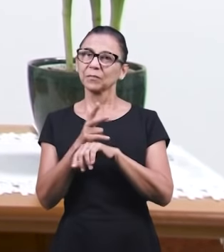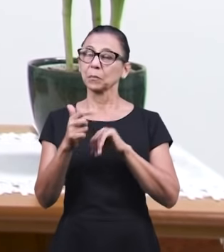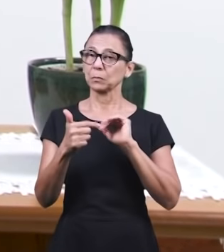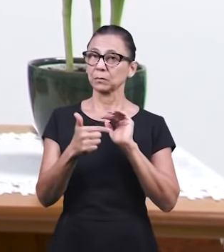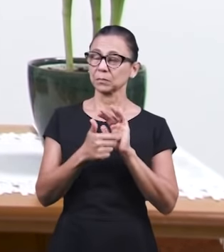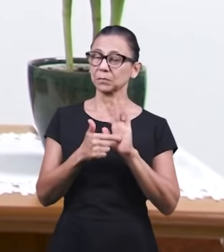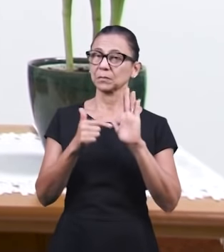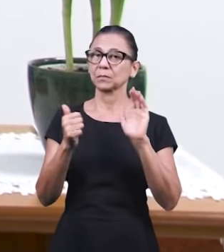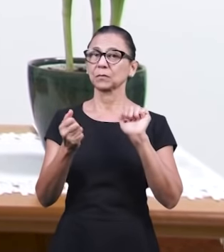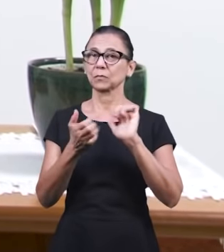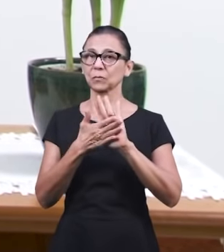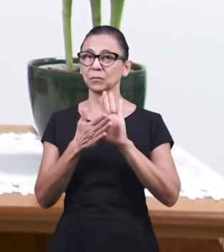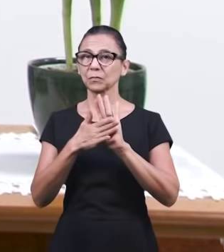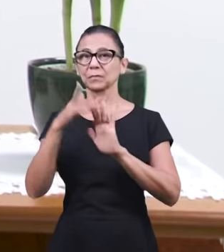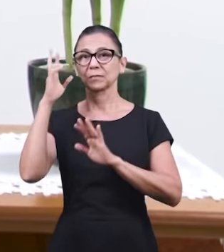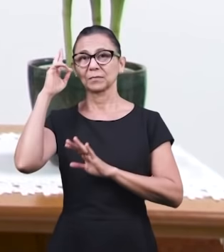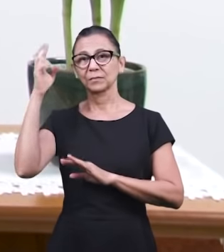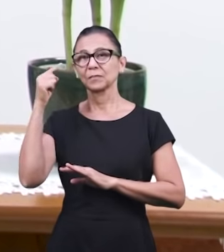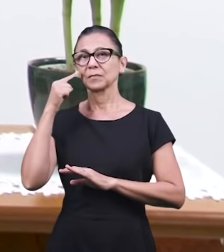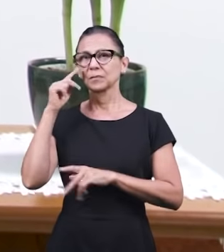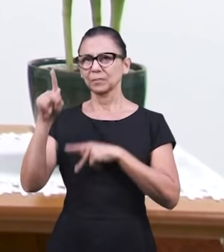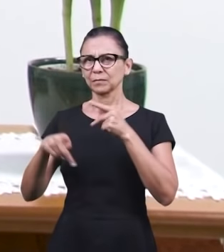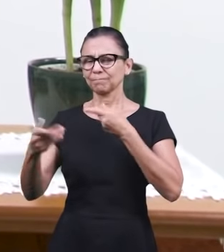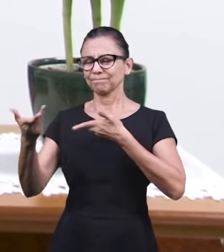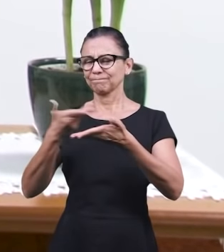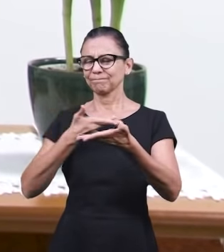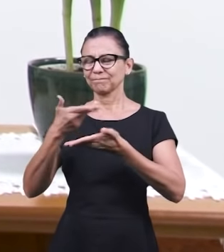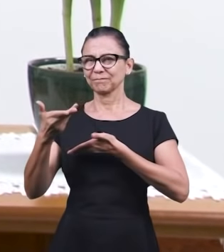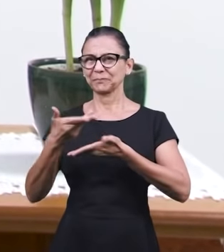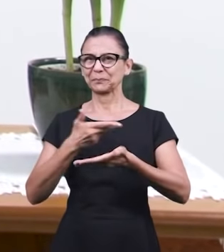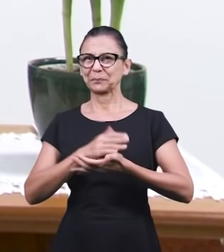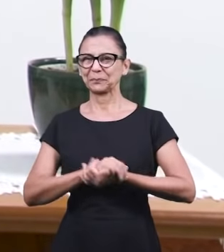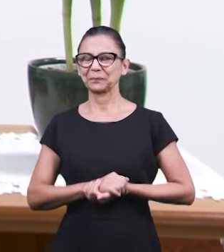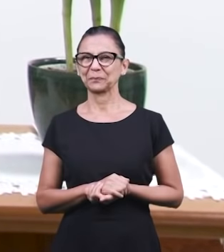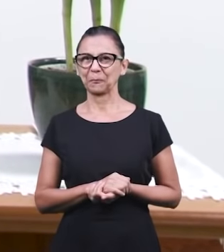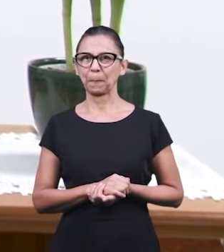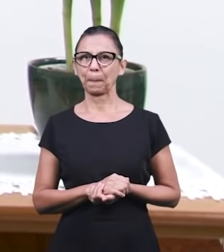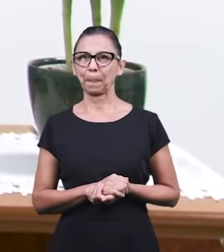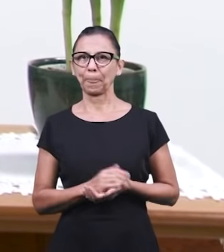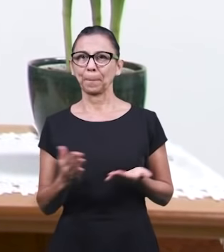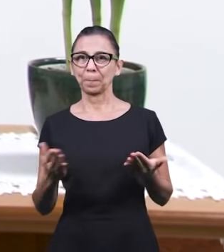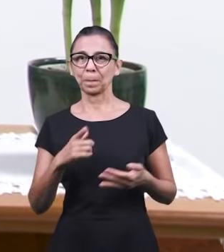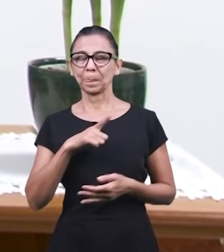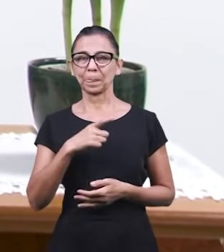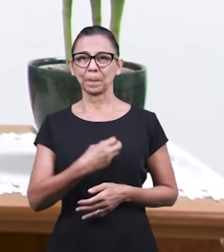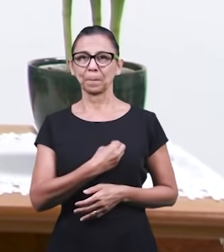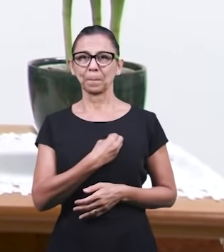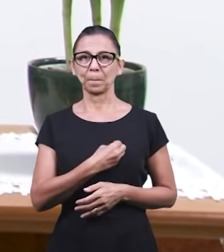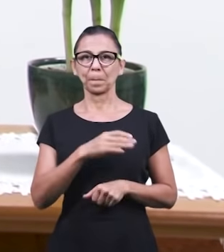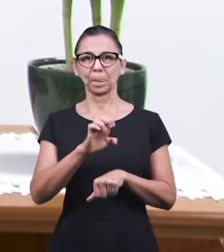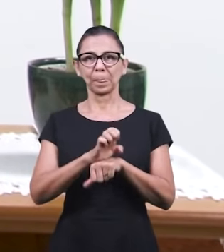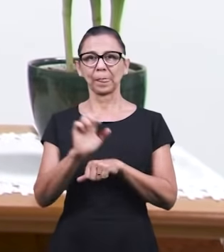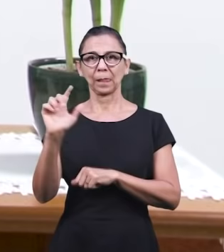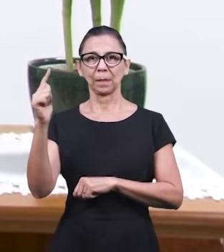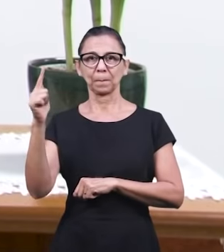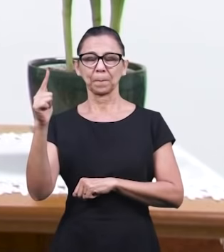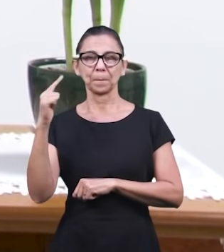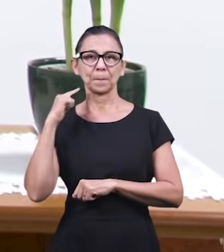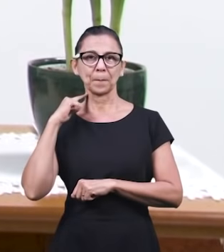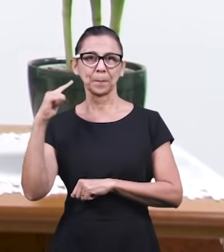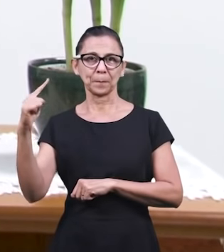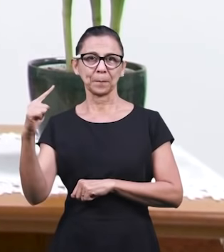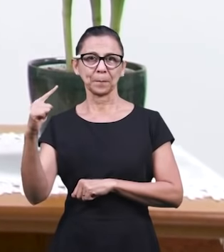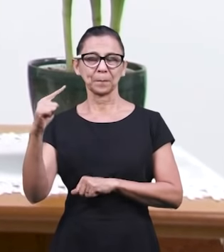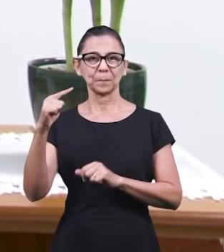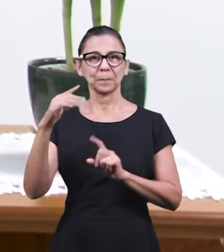louvamos ao Senhor, vimos então o nosso povo interagindo cada vez mais. Nesta edição tivemos a participação do estado de Goiás,